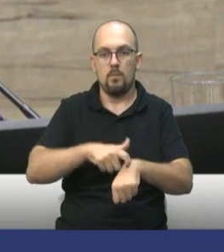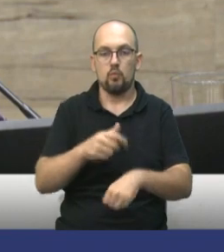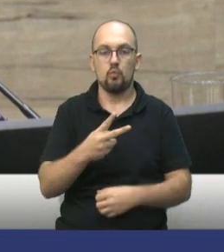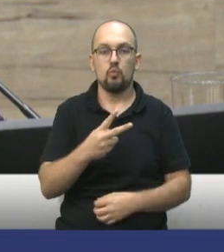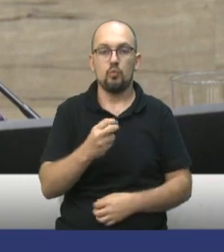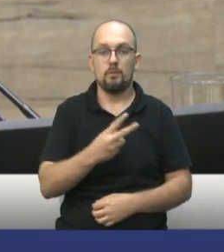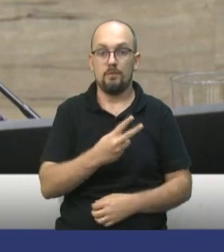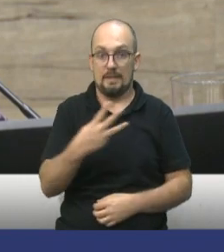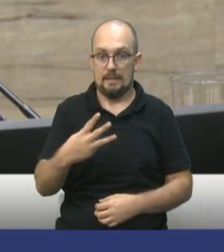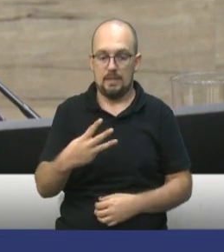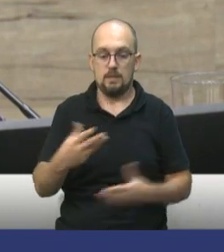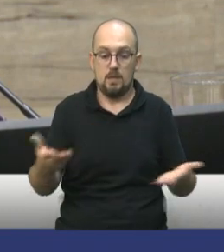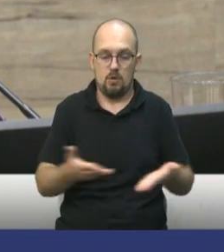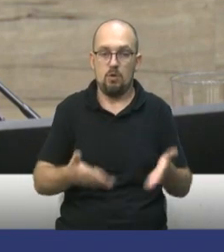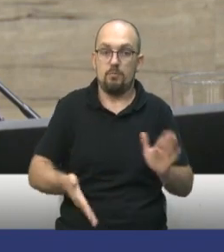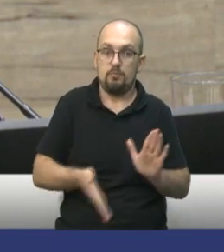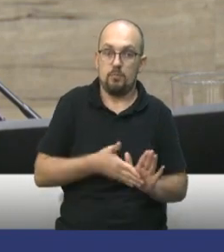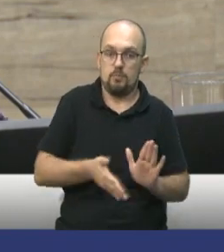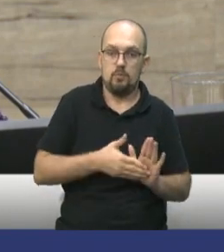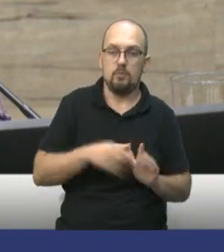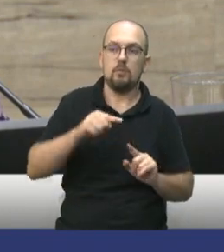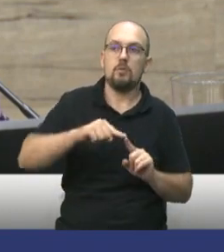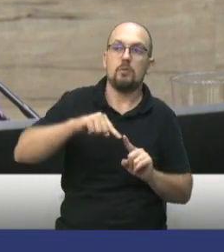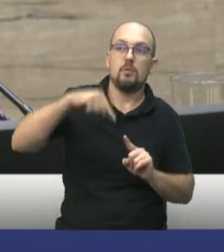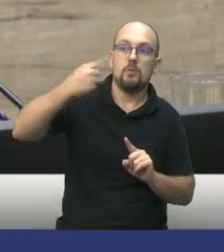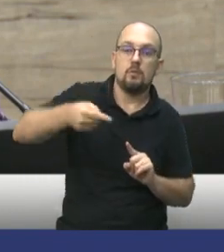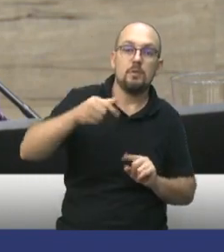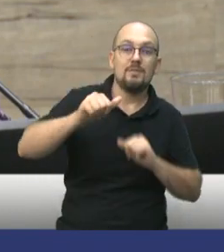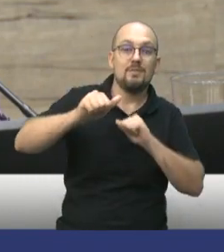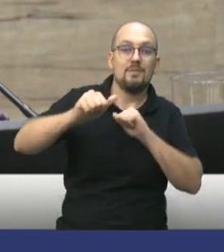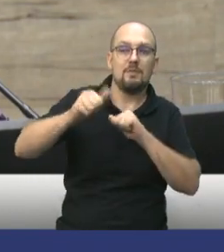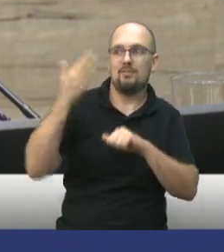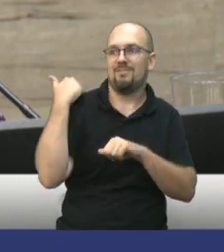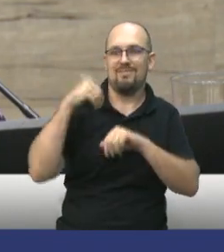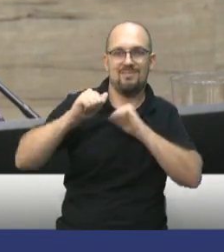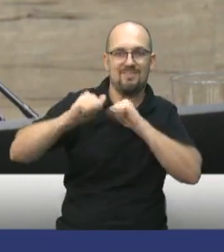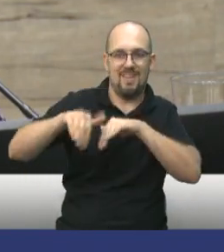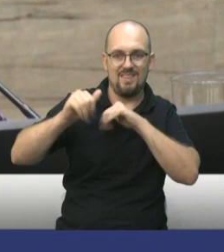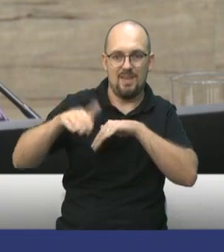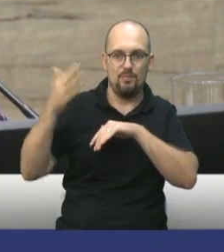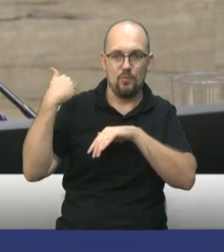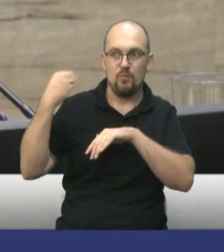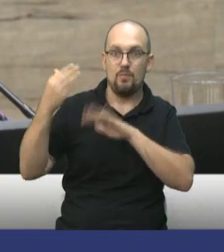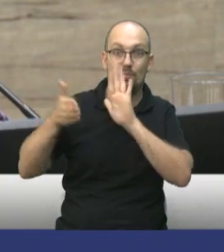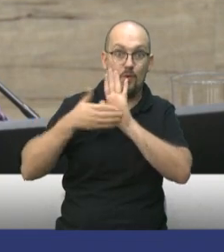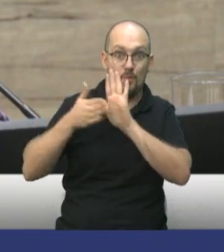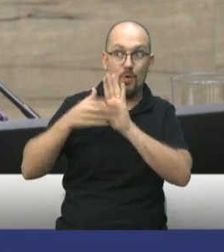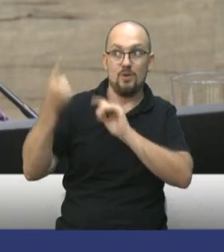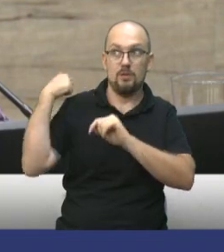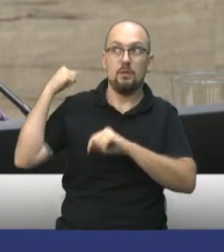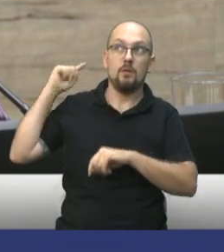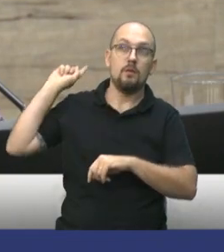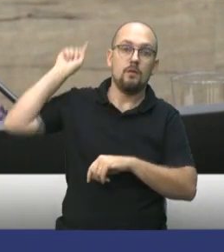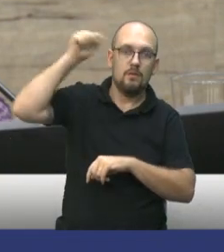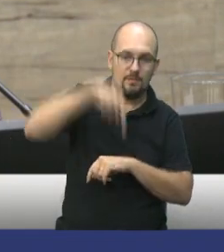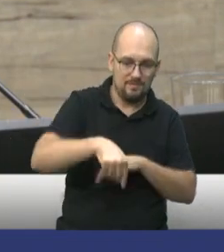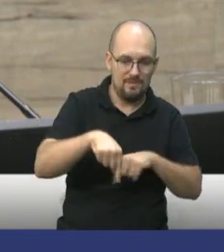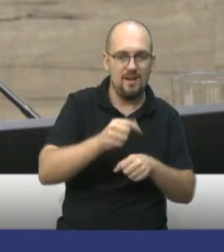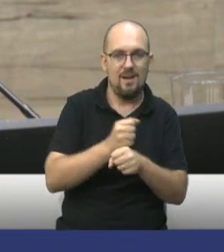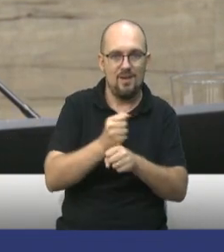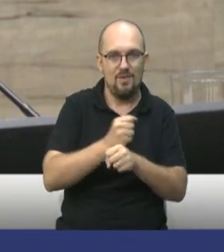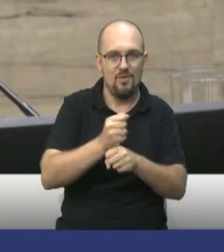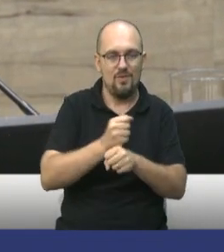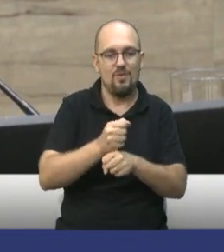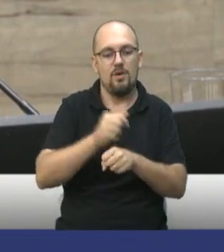sendo apresentado. Dentro de setembro, quando ele propôs, vamos tentar fazer dentro dessa peça orçamentária. E a gente